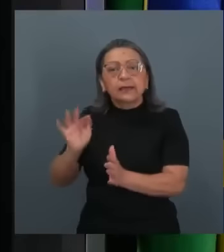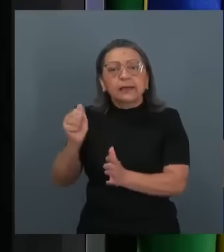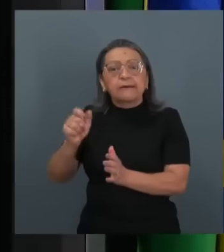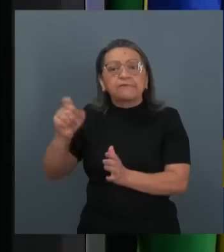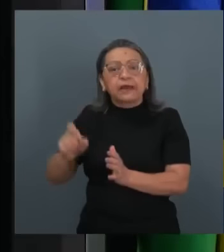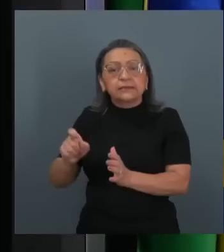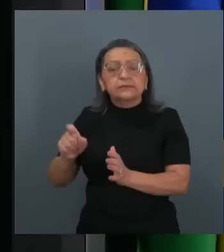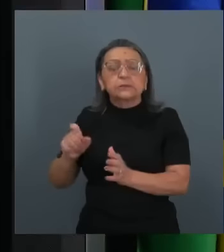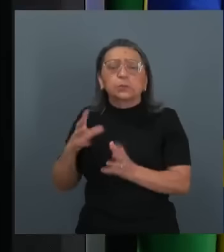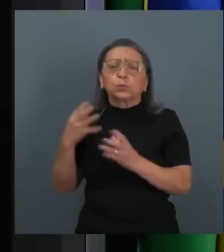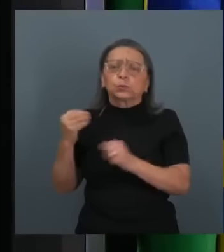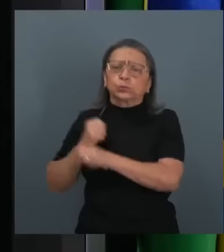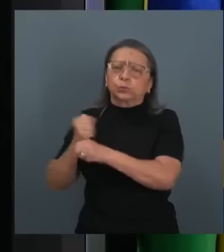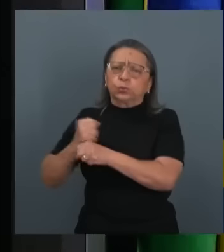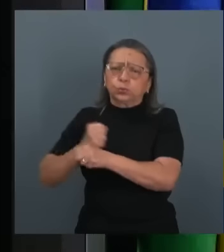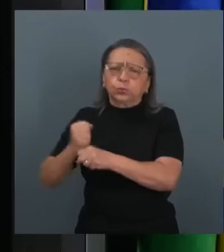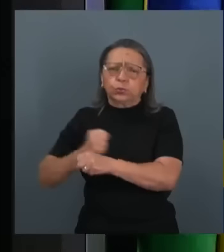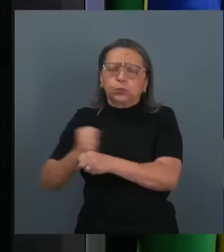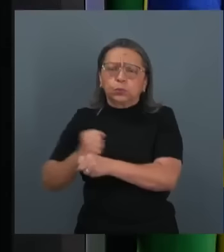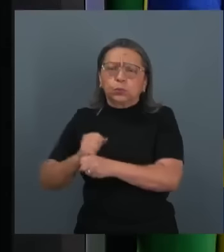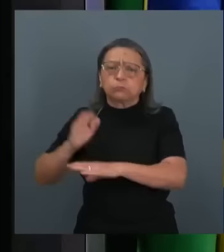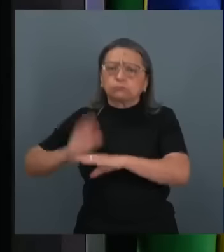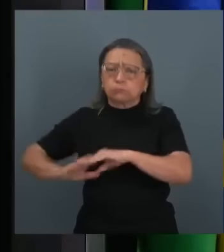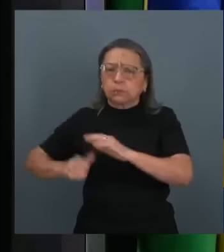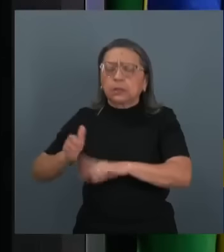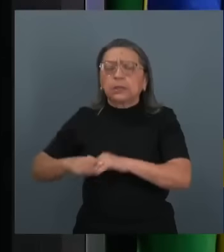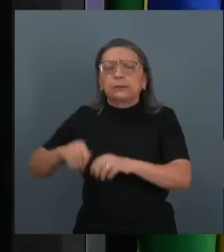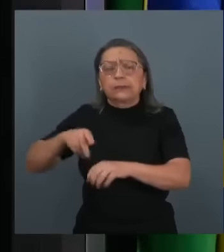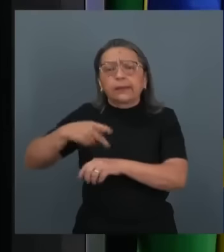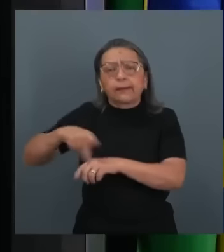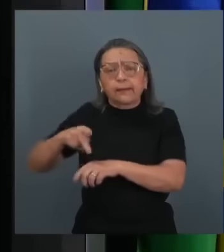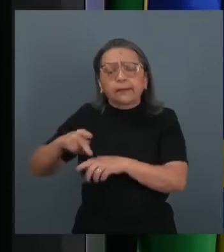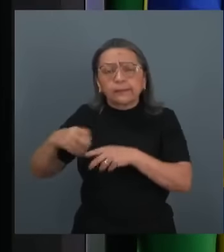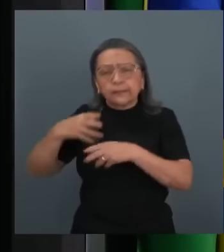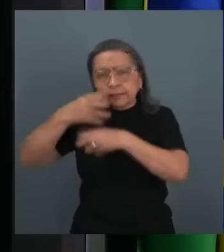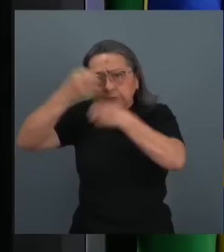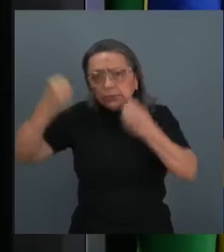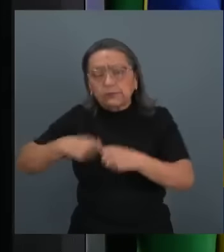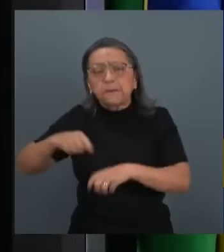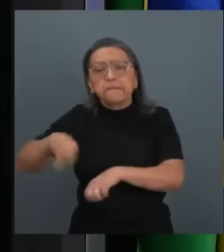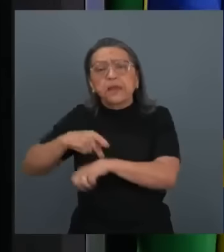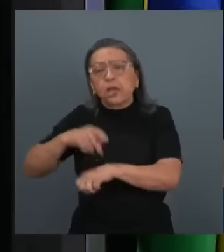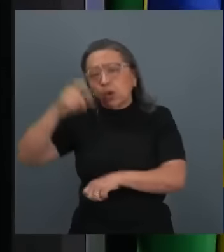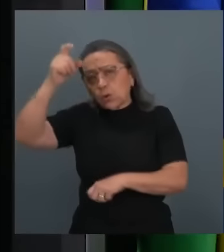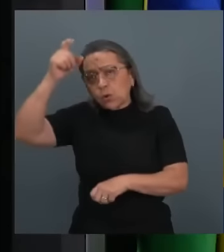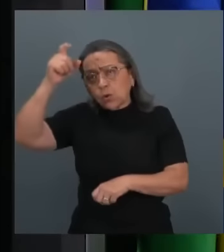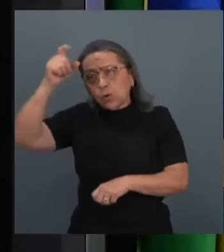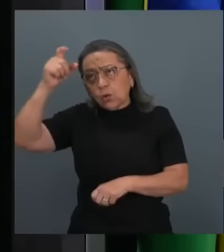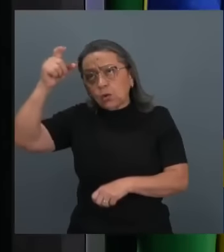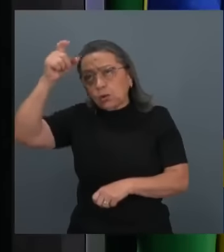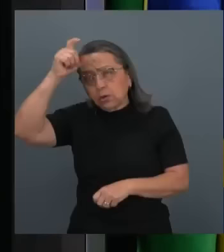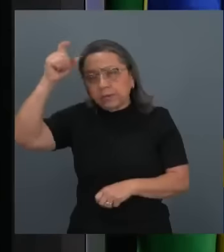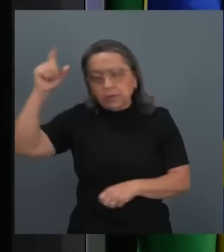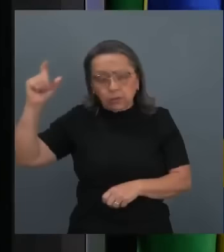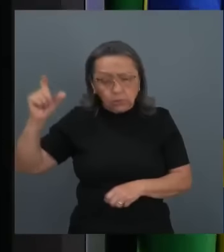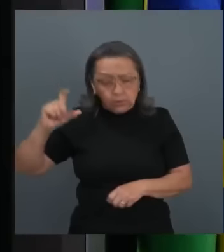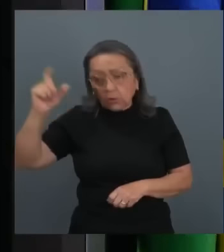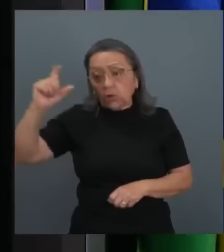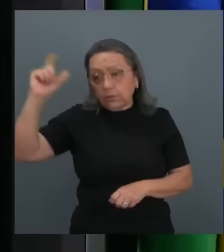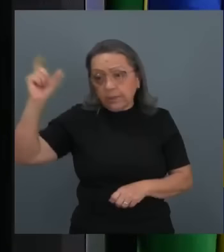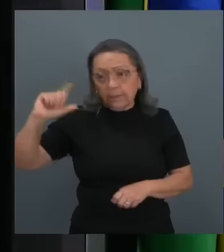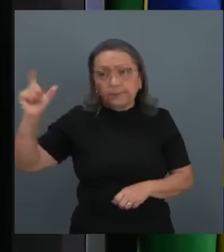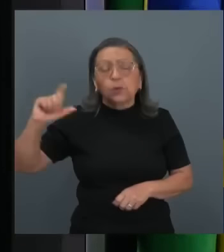décadas praticaram narcoterrorismo na Colômbia. A gente sabe, teve séries, Pablo Escobar, tantas